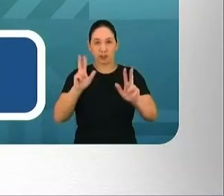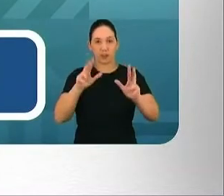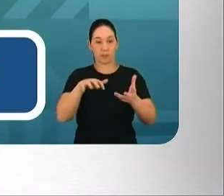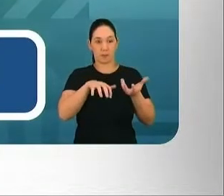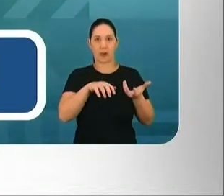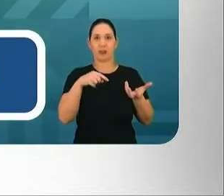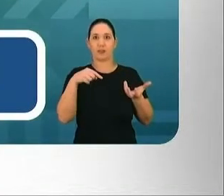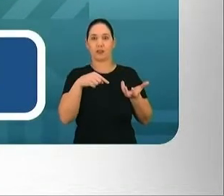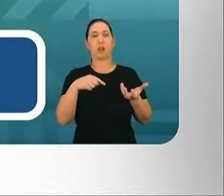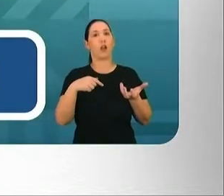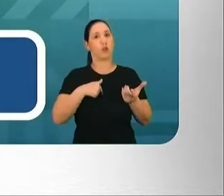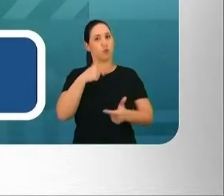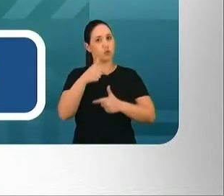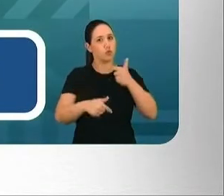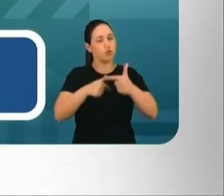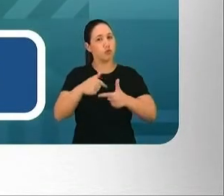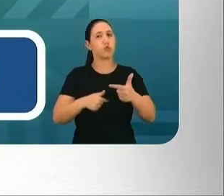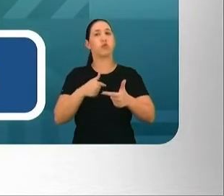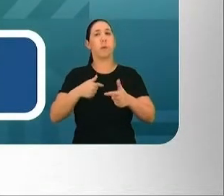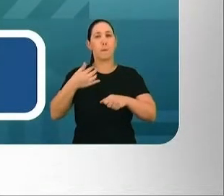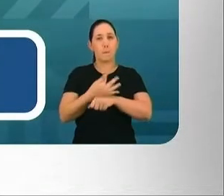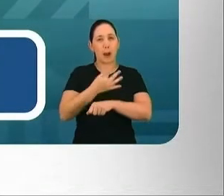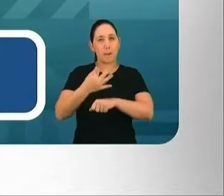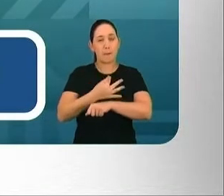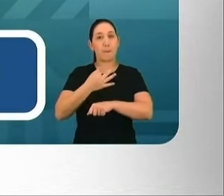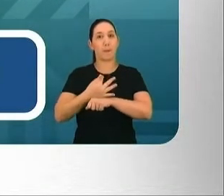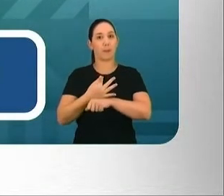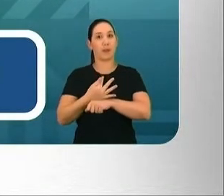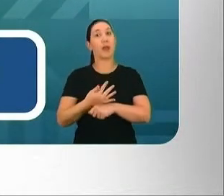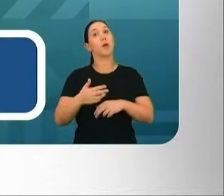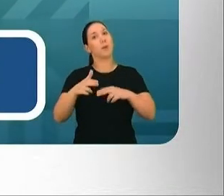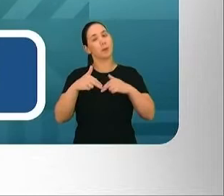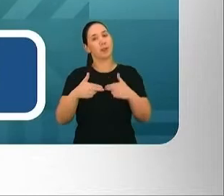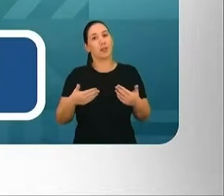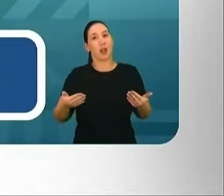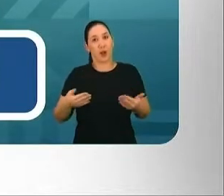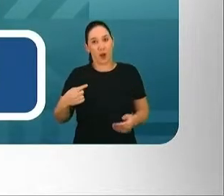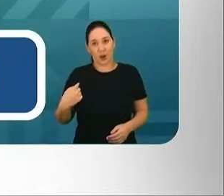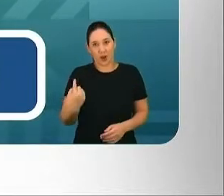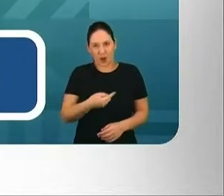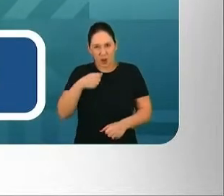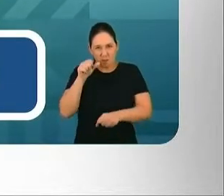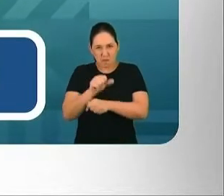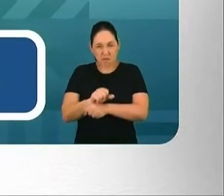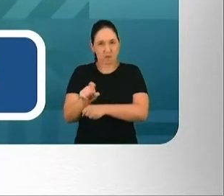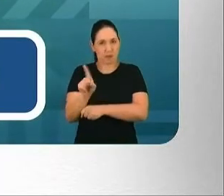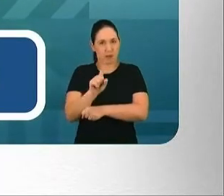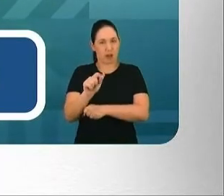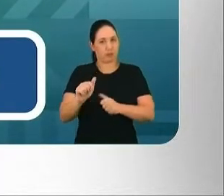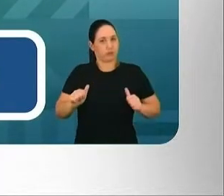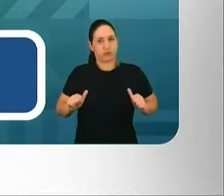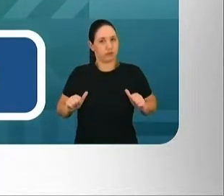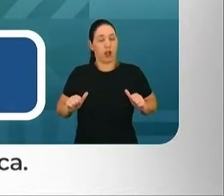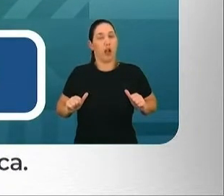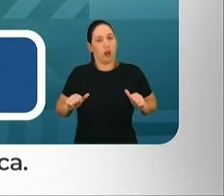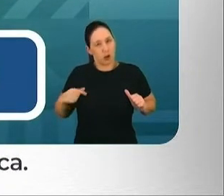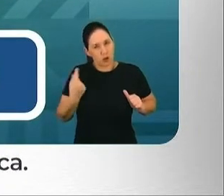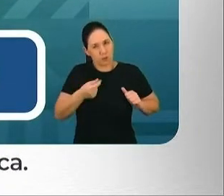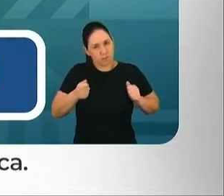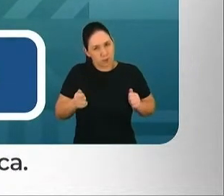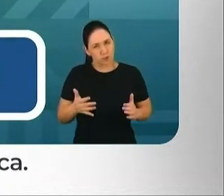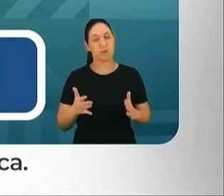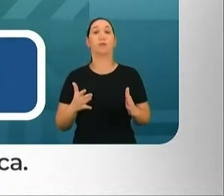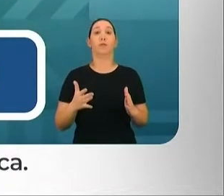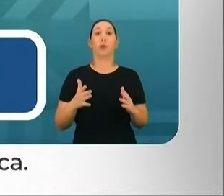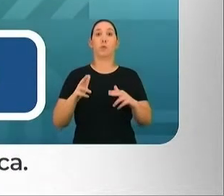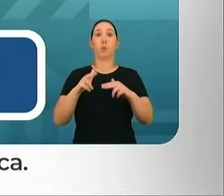Brasília, é preciso muito trabalho e persistência. É por isso que aqui a gente não para. Uma sociedade bem cuidada